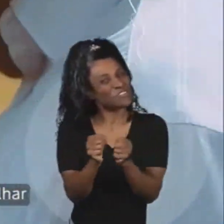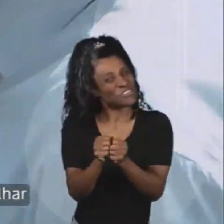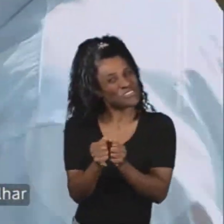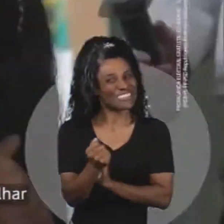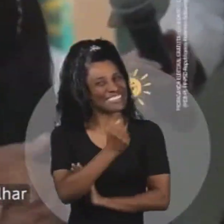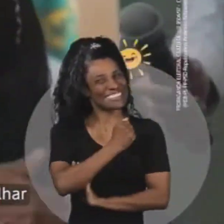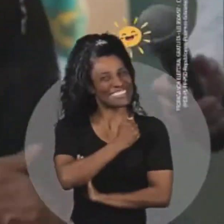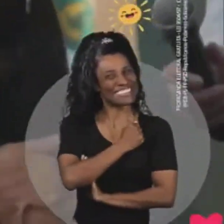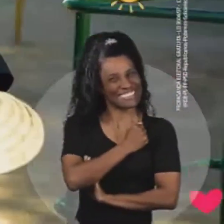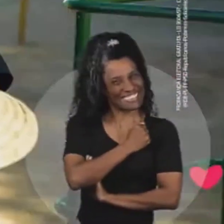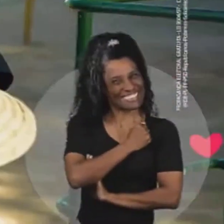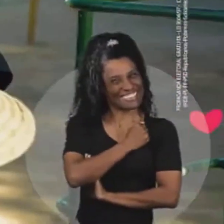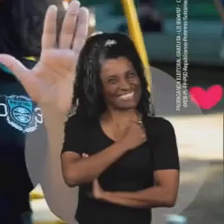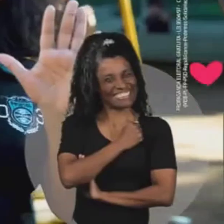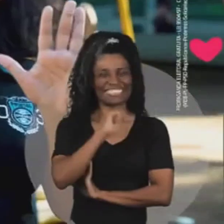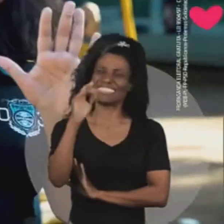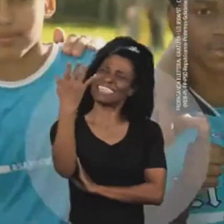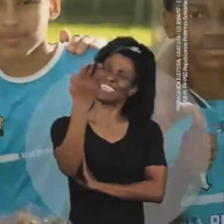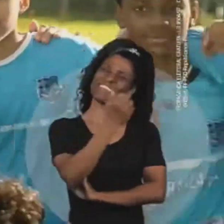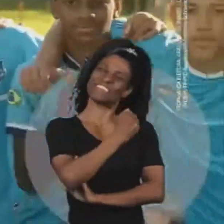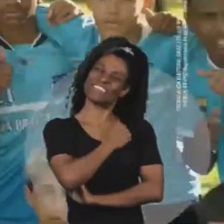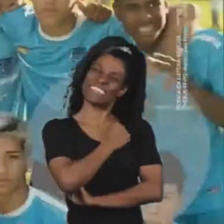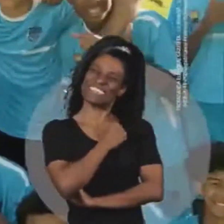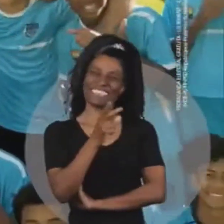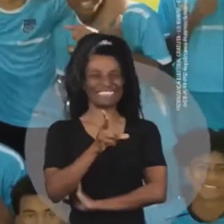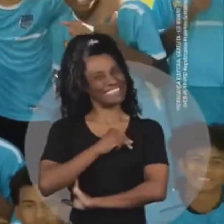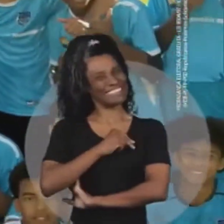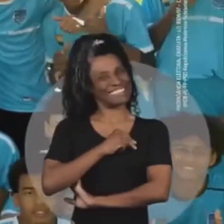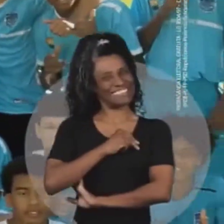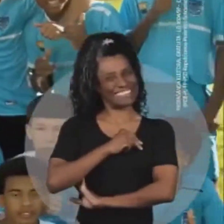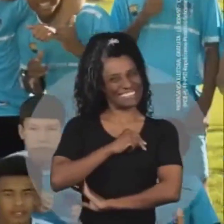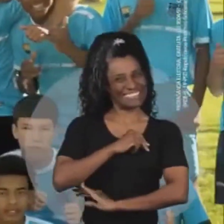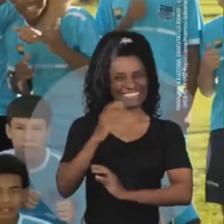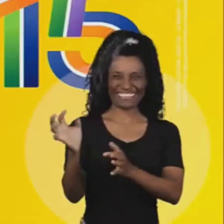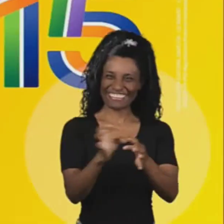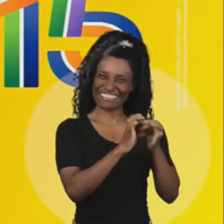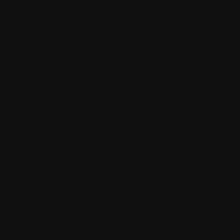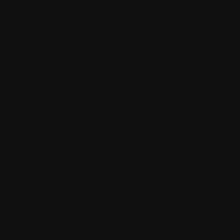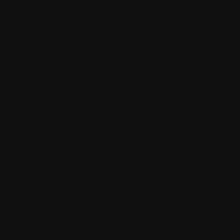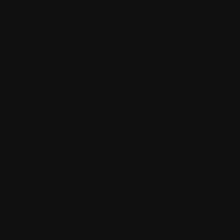Lá.